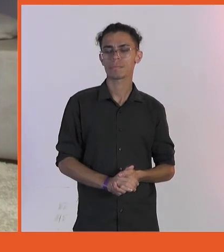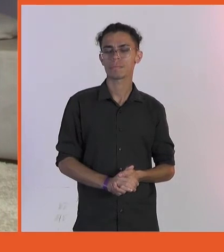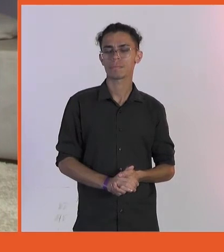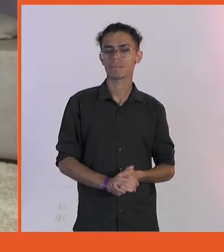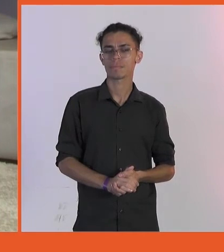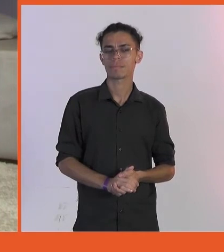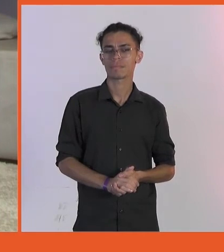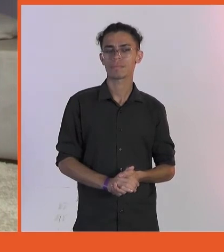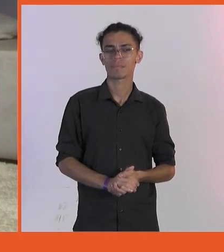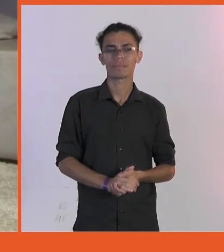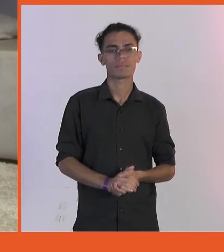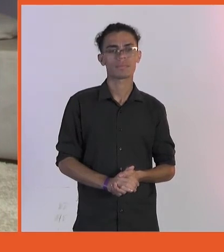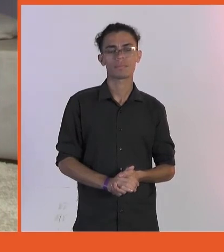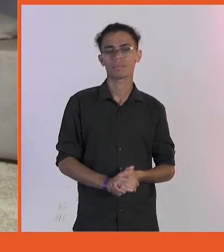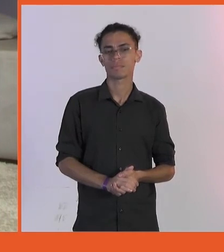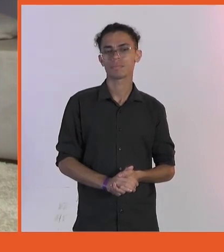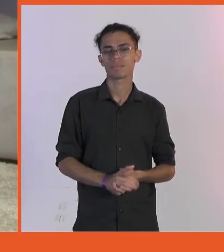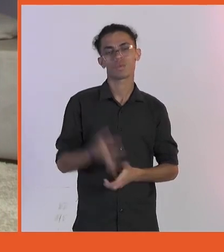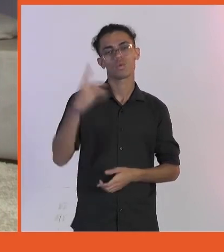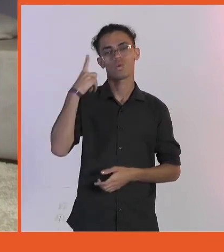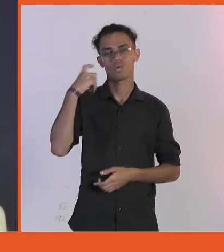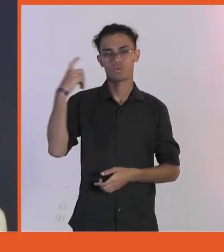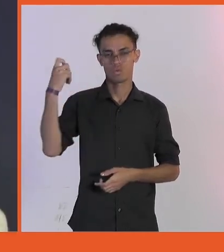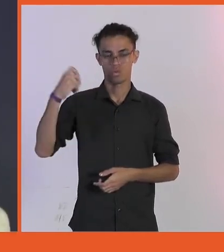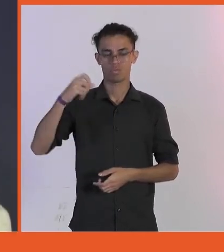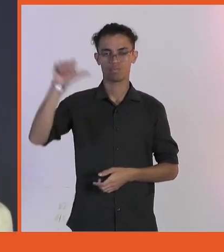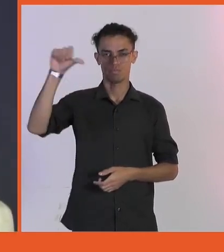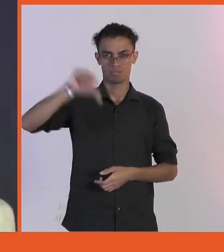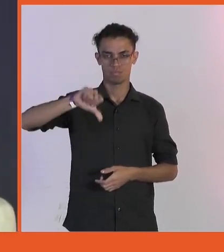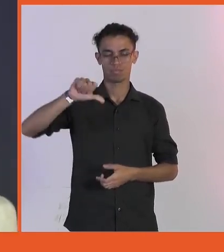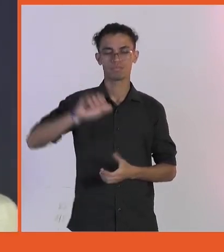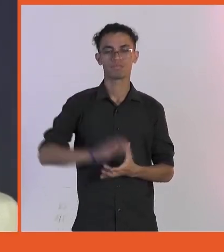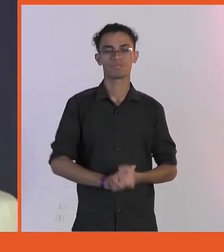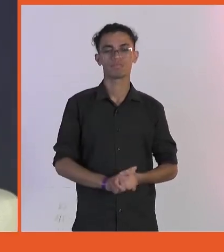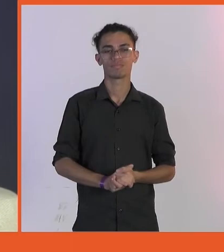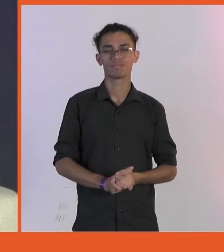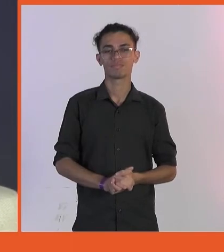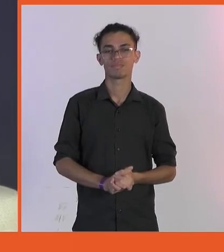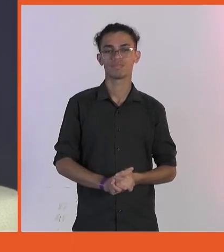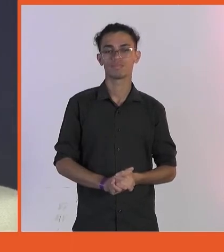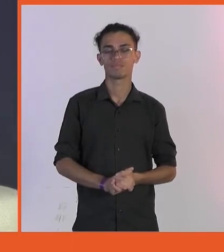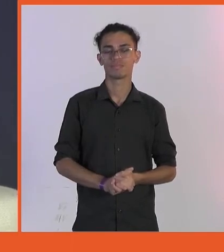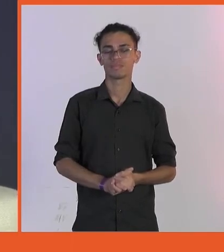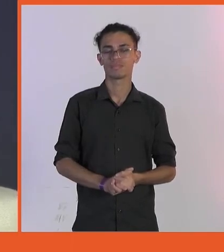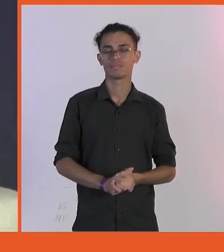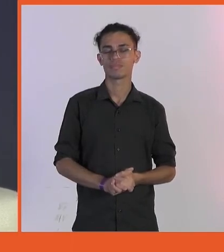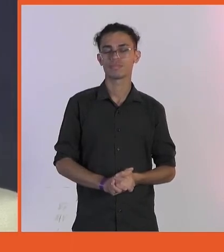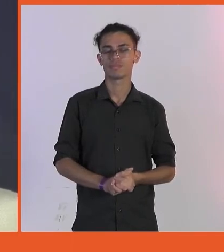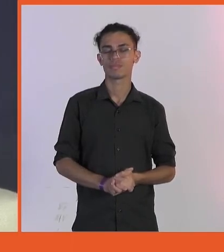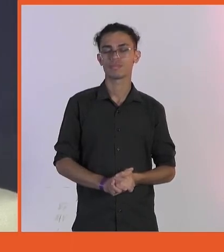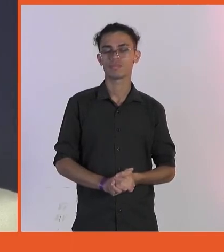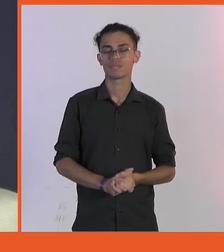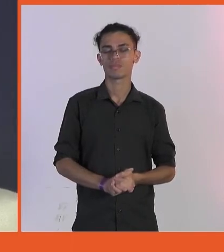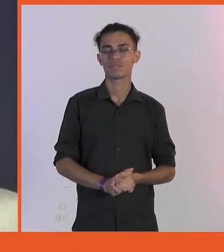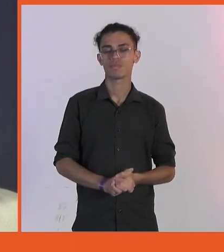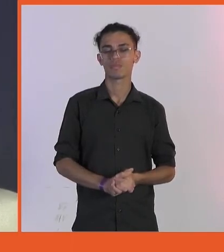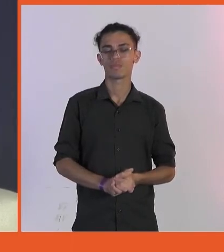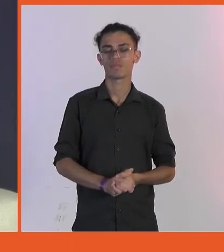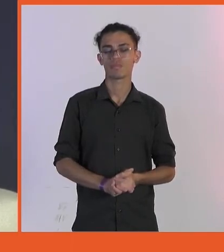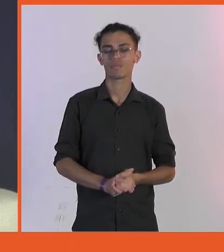gente. Ó, o conteúdo hoje aqui, ó, isso aqui, ó, dedinho pra cima, vídeo de um minuto. Esse barco, pra mim, já partiu na criação de